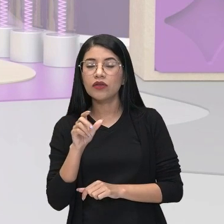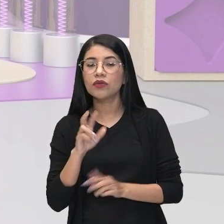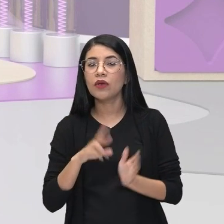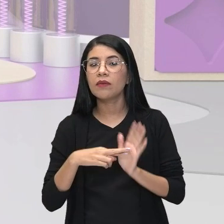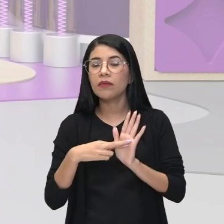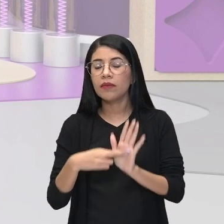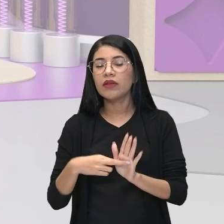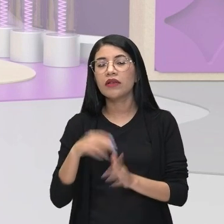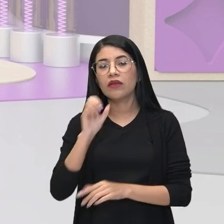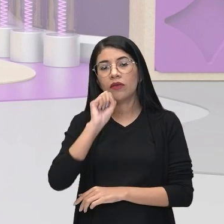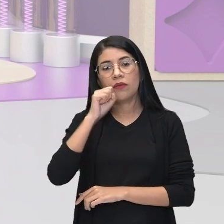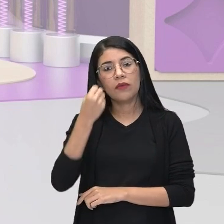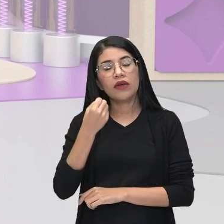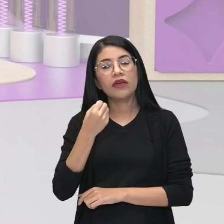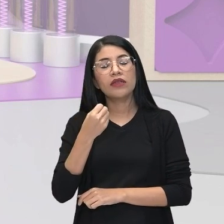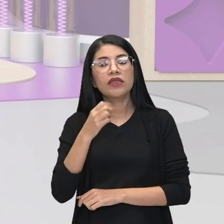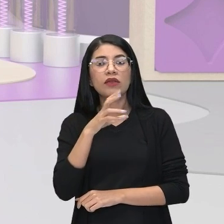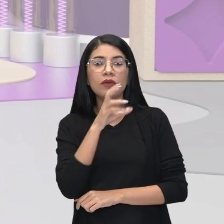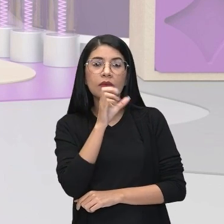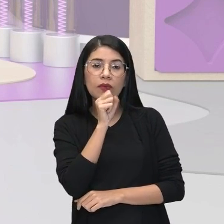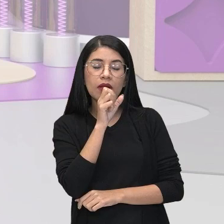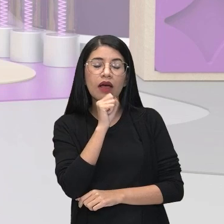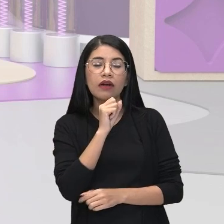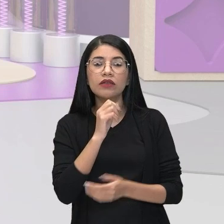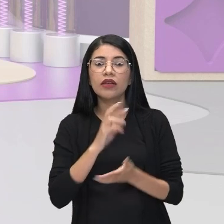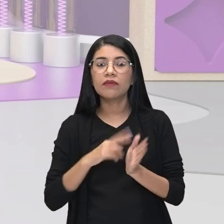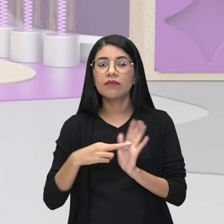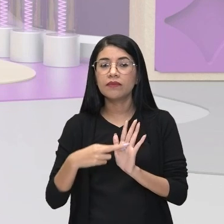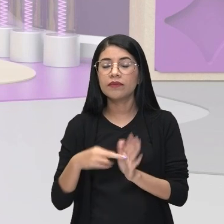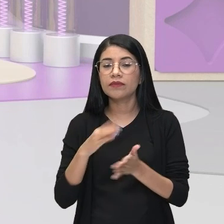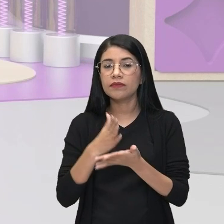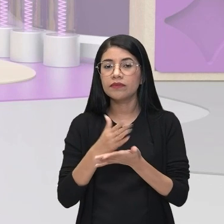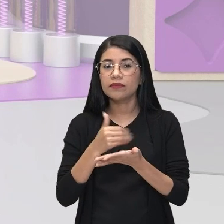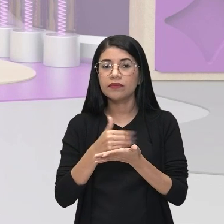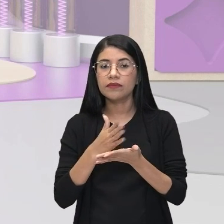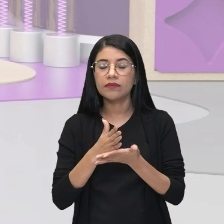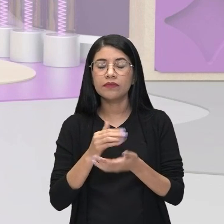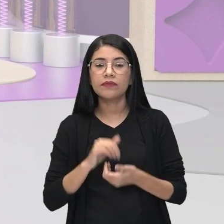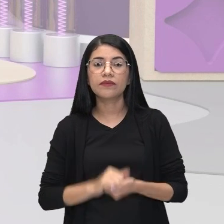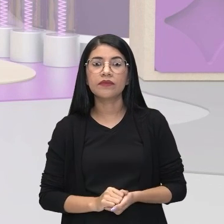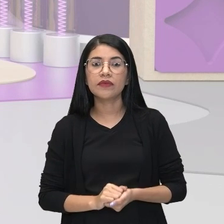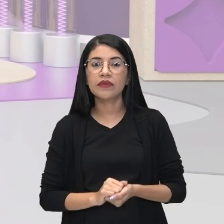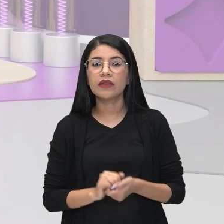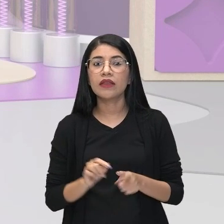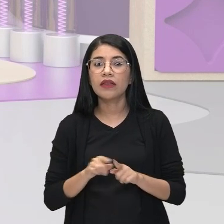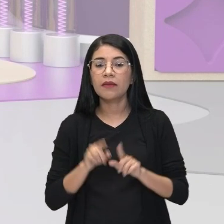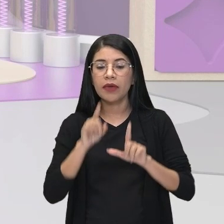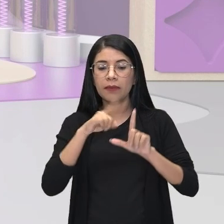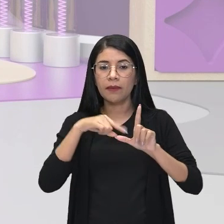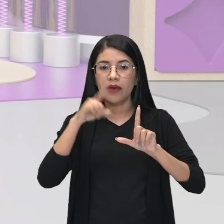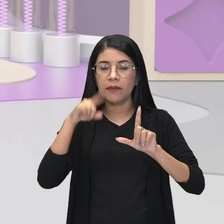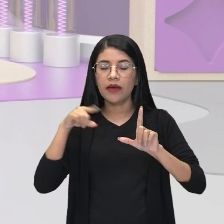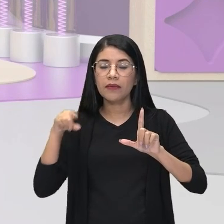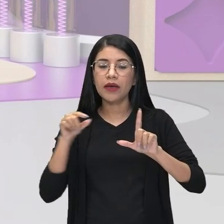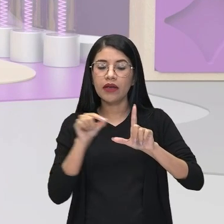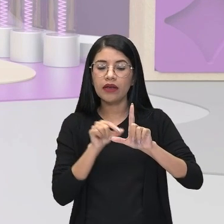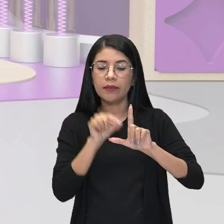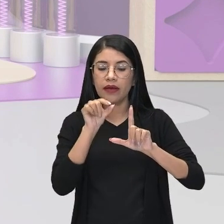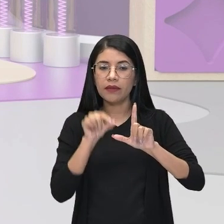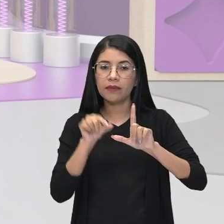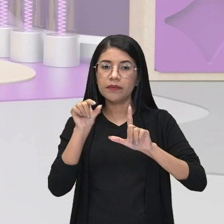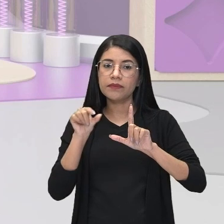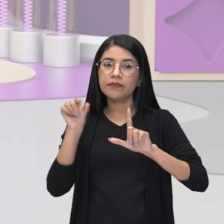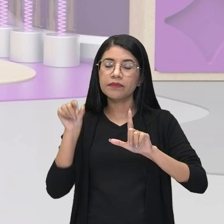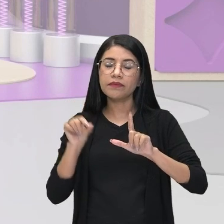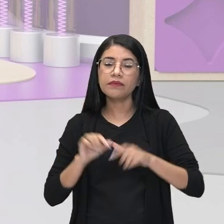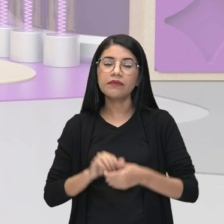a quantidade da barrinha laranja é referente aos bolos, né? E aí a gente tem um gráfico de barras que a gente chama de duplas, né? Que a